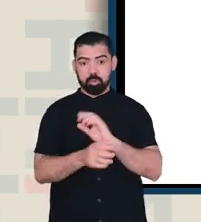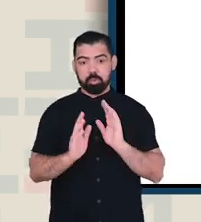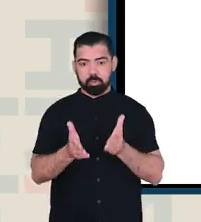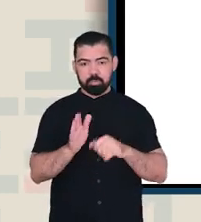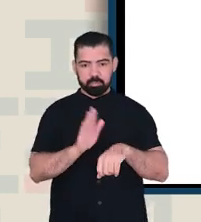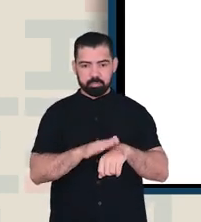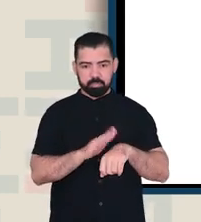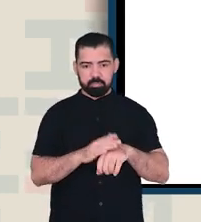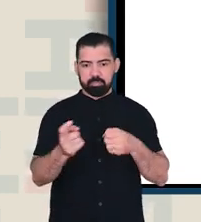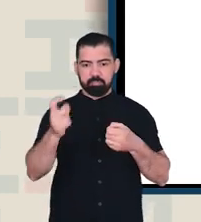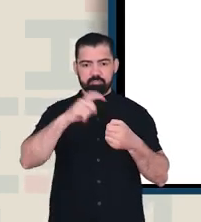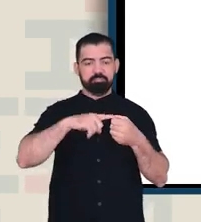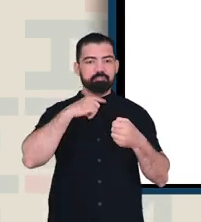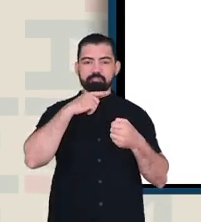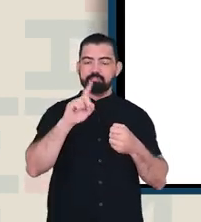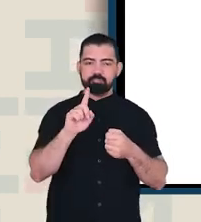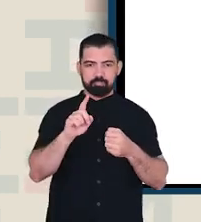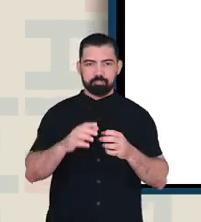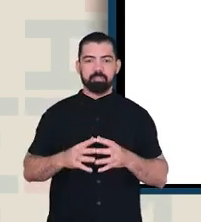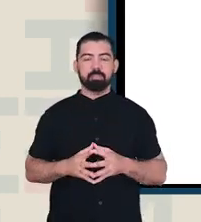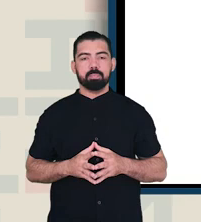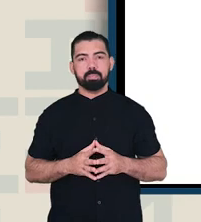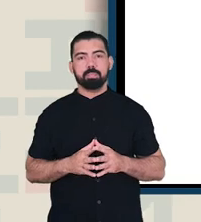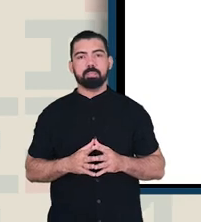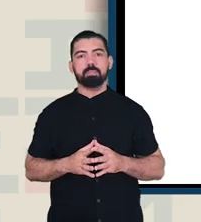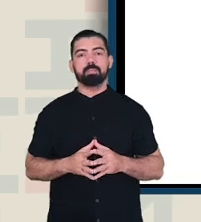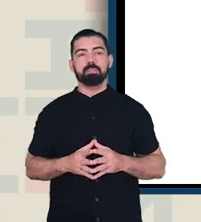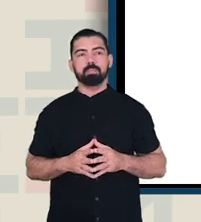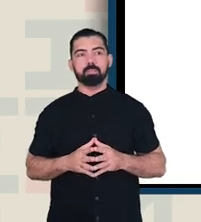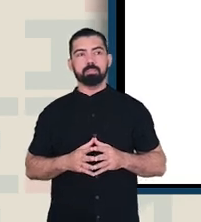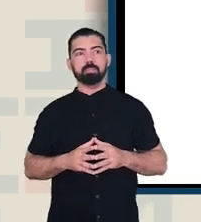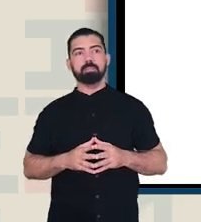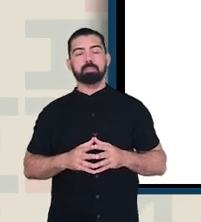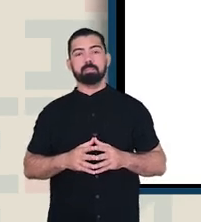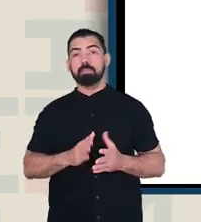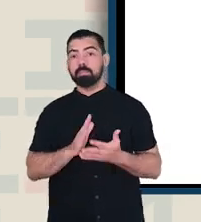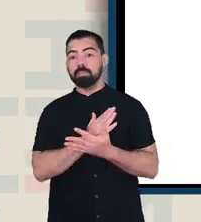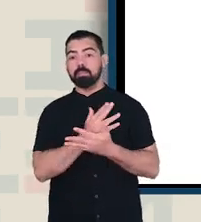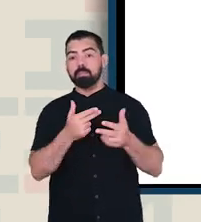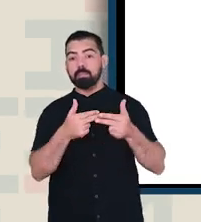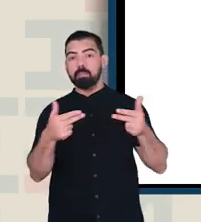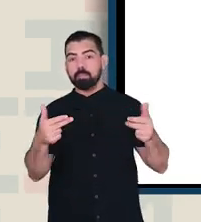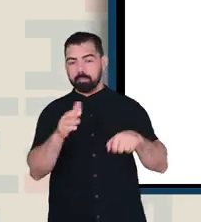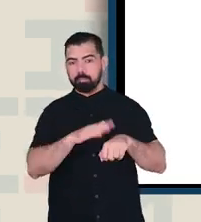eu não consigo voltar atrás. Certo? Então, algumas coisinhas que